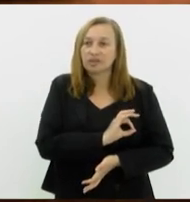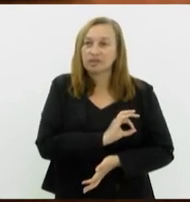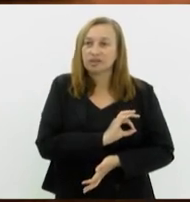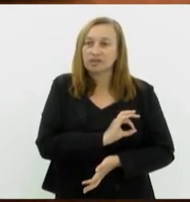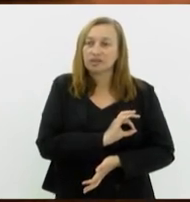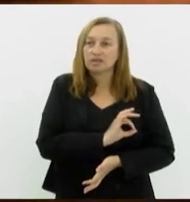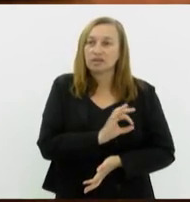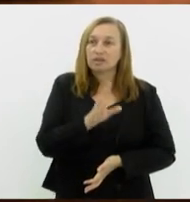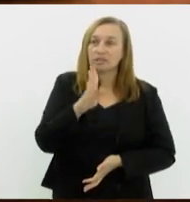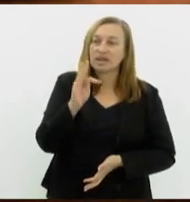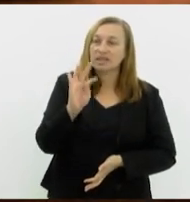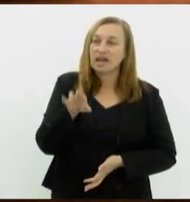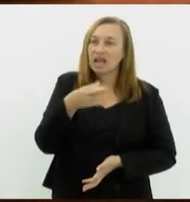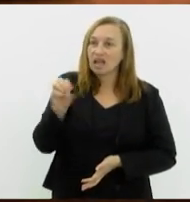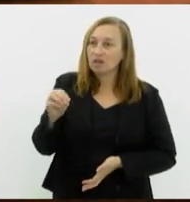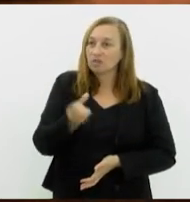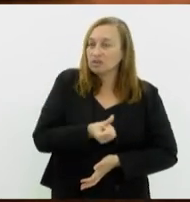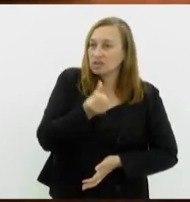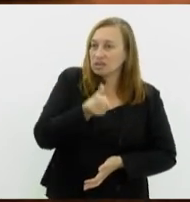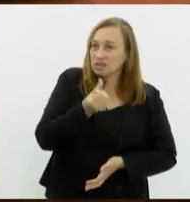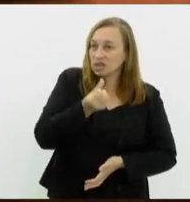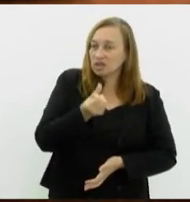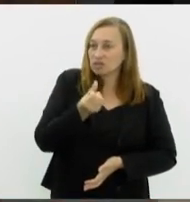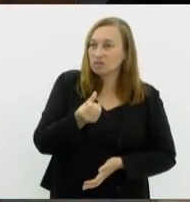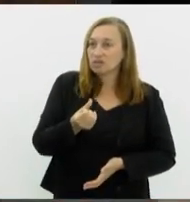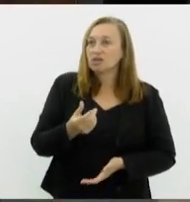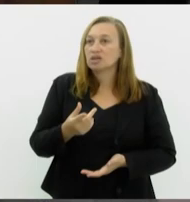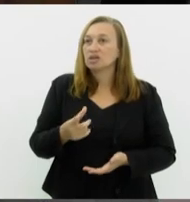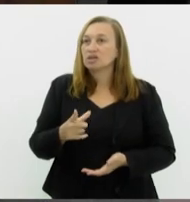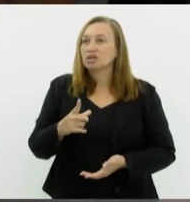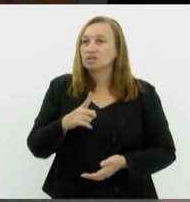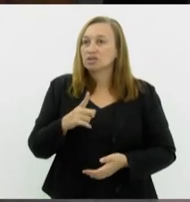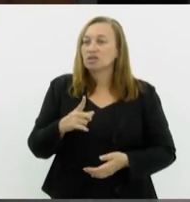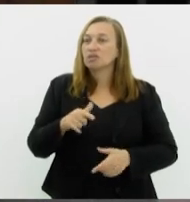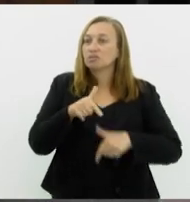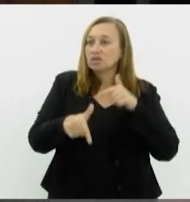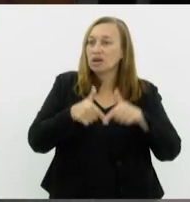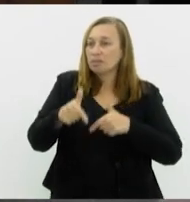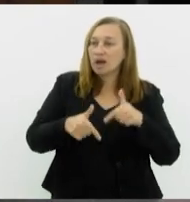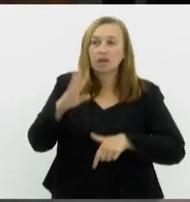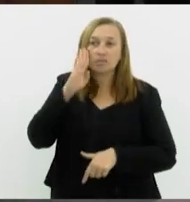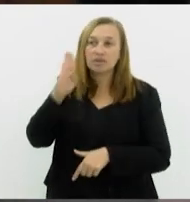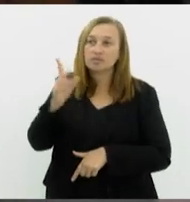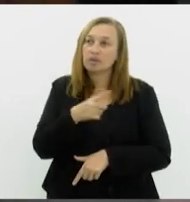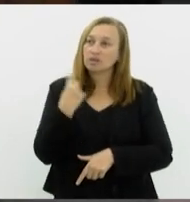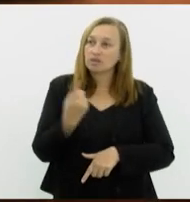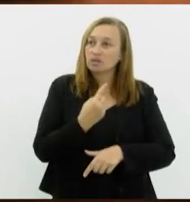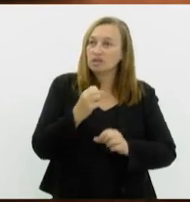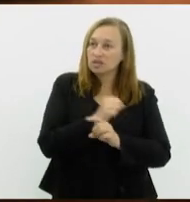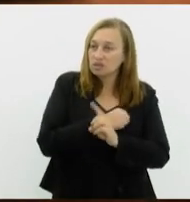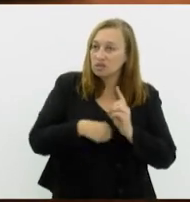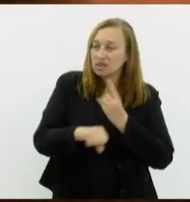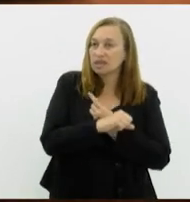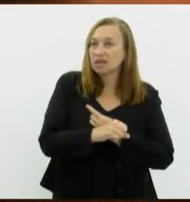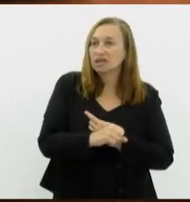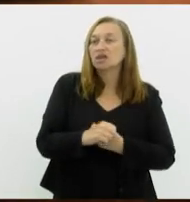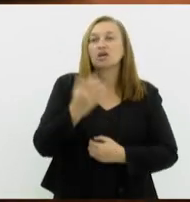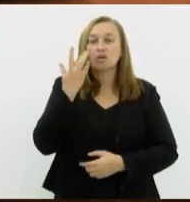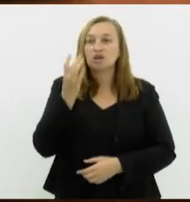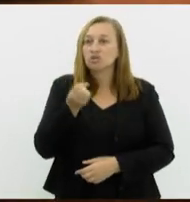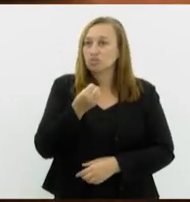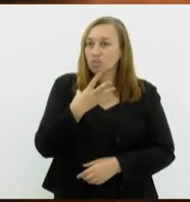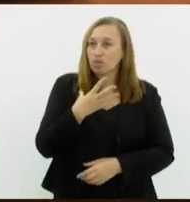do Estado do Rio de Janeiro. Participaram de uma ocorrência vital, fundamental para a nossa sociedade, e eu considero